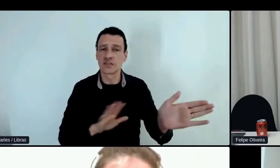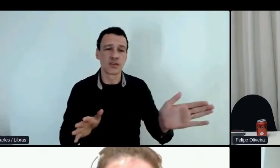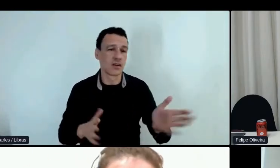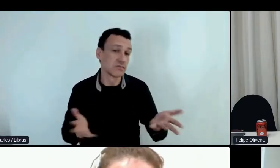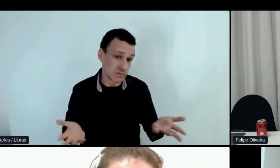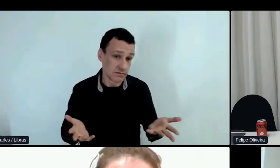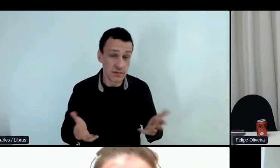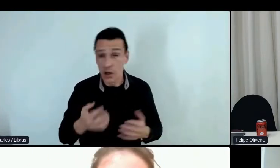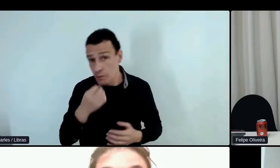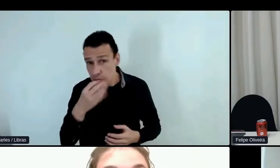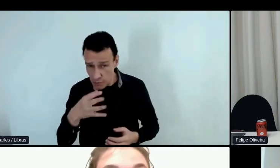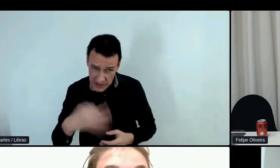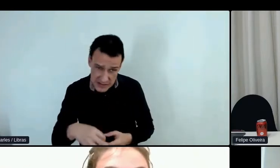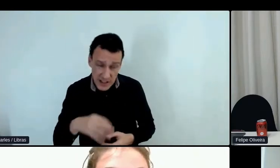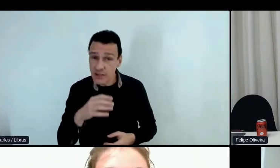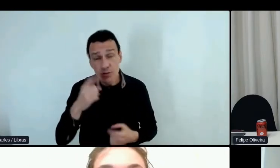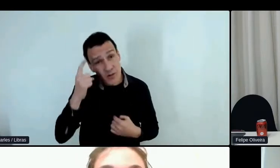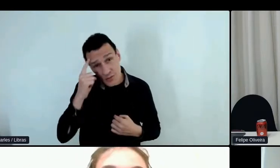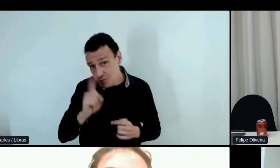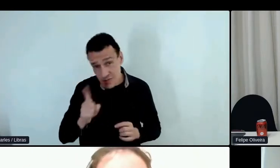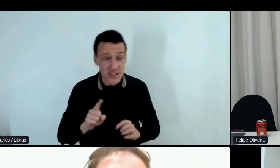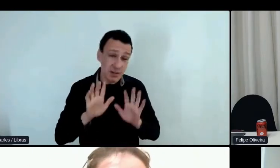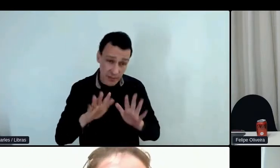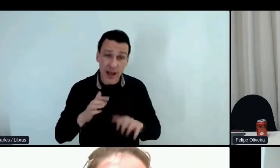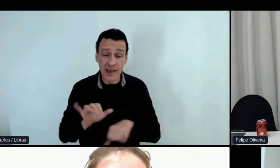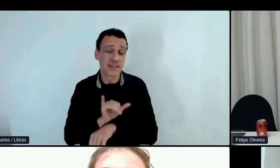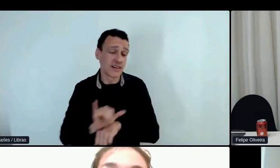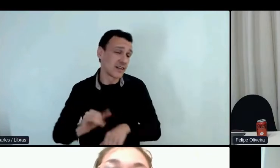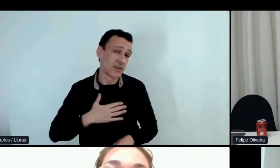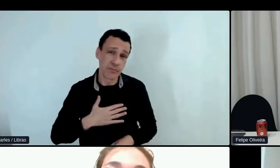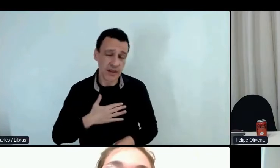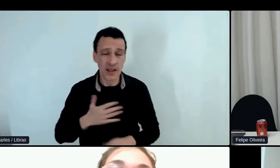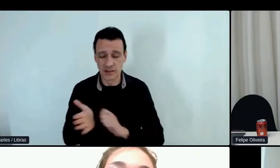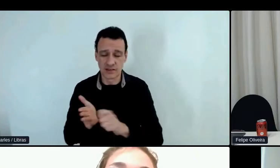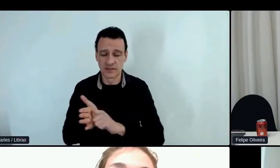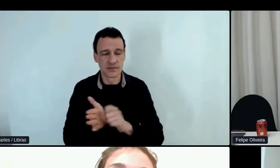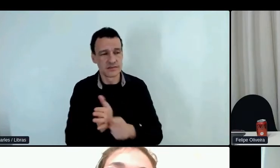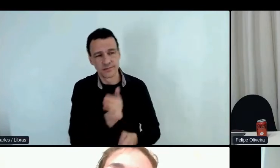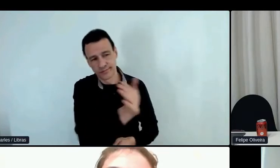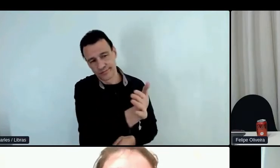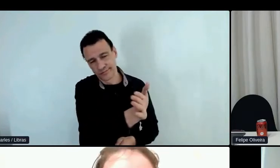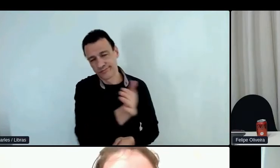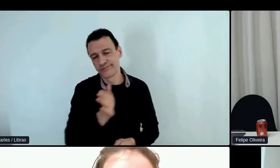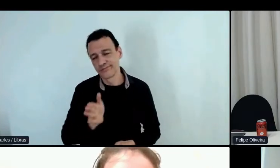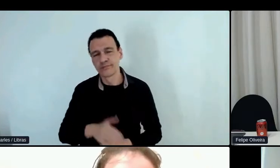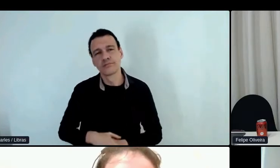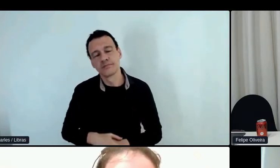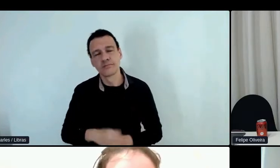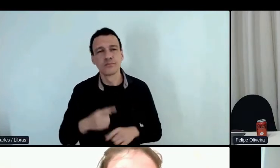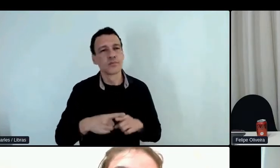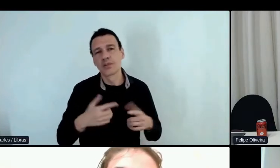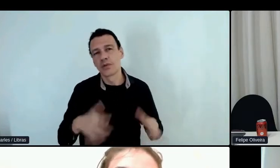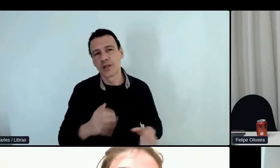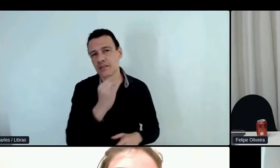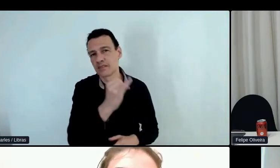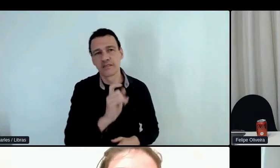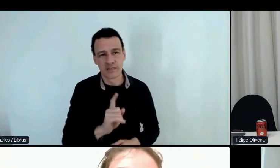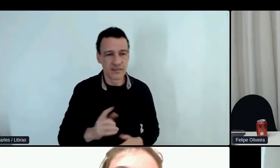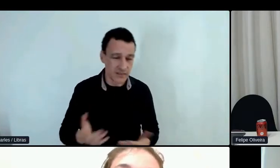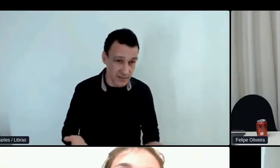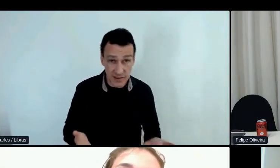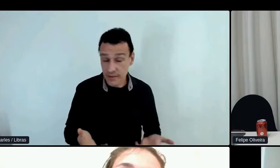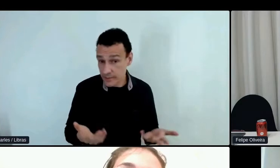fazendo mal, eu não consigo pedir. Então, eu estava pensando, o que eu posso fazer? Eu tenho que ter alguma estratégia para fazer isso. Nem que eu escreva um bilhete, ande com esse